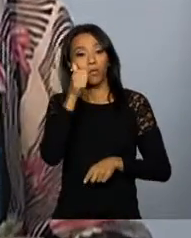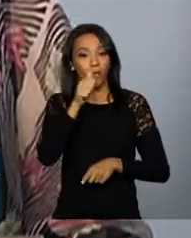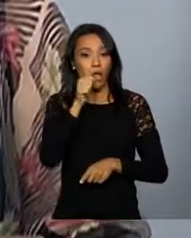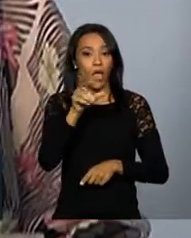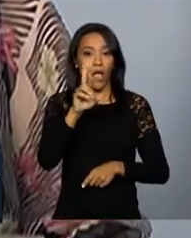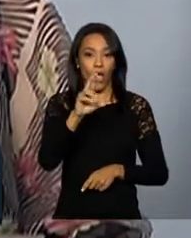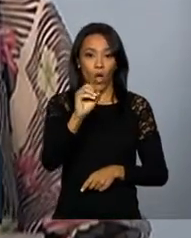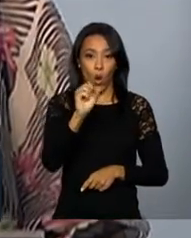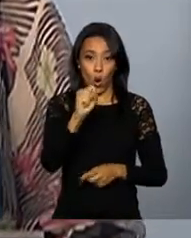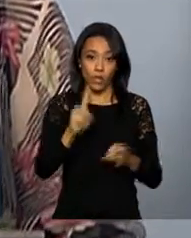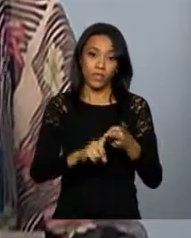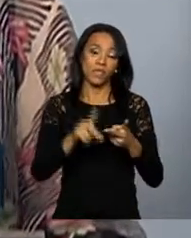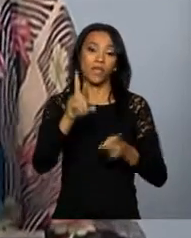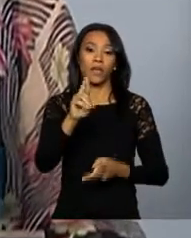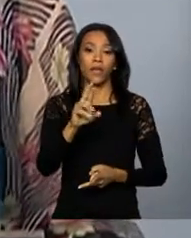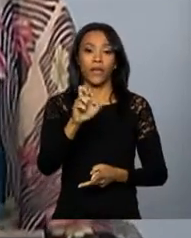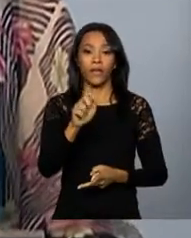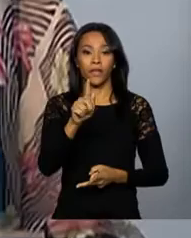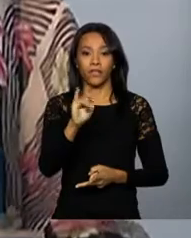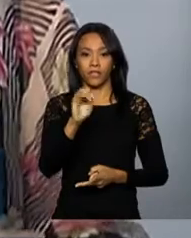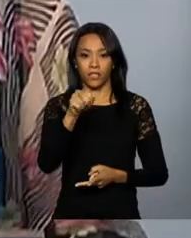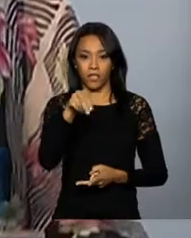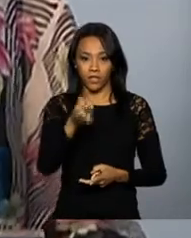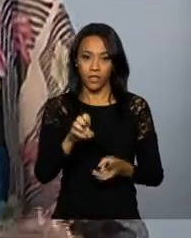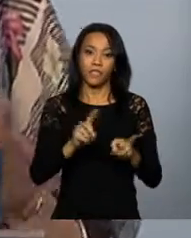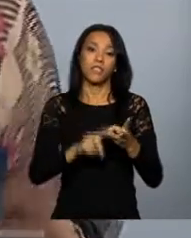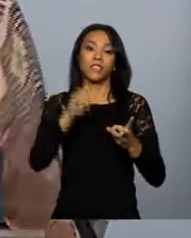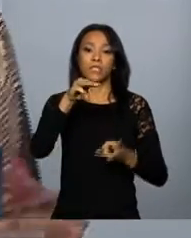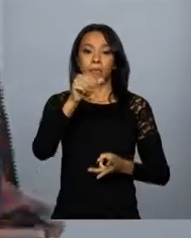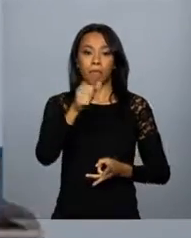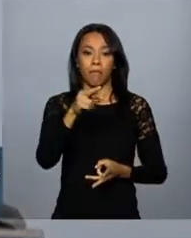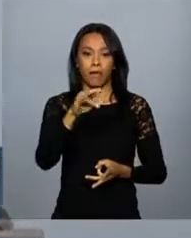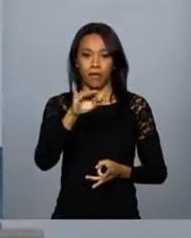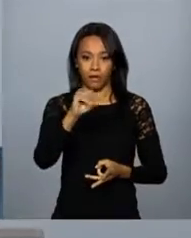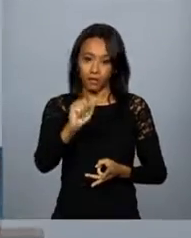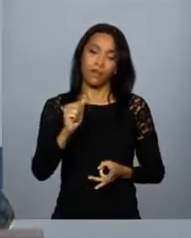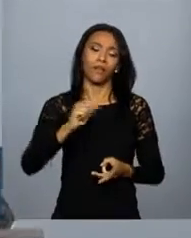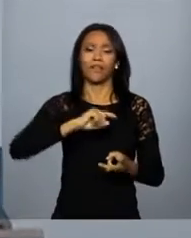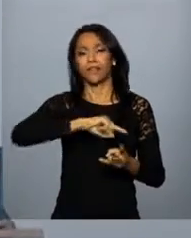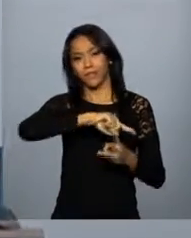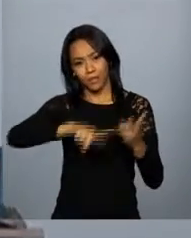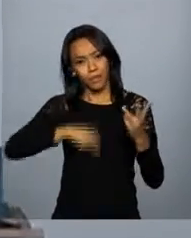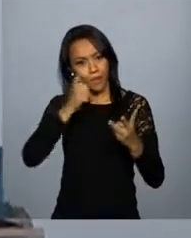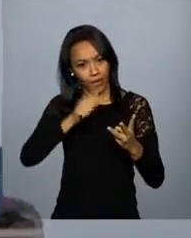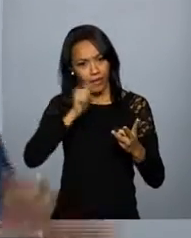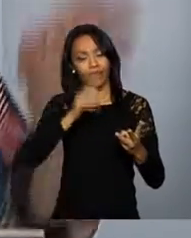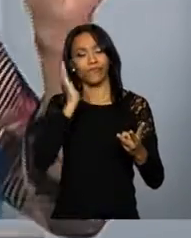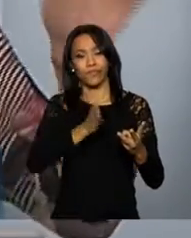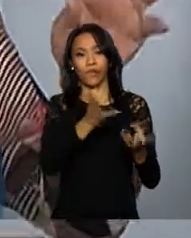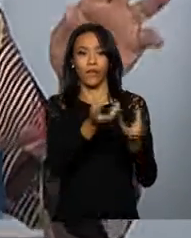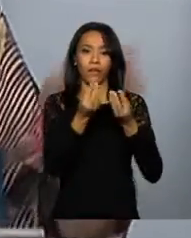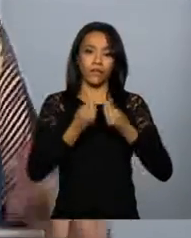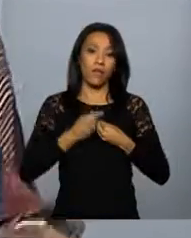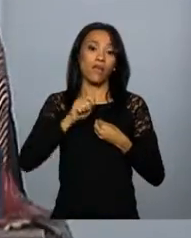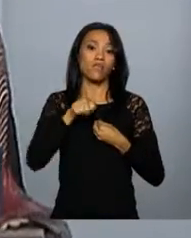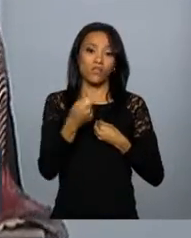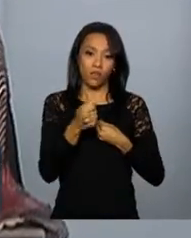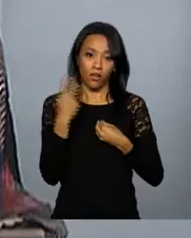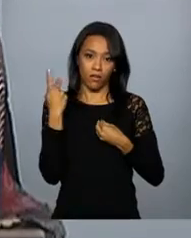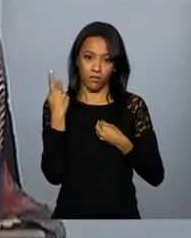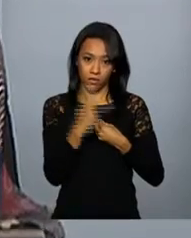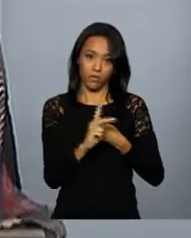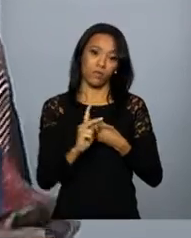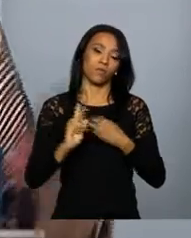a Regiane Aparecida, a Maria de Fátima. Todas elas receberam a chave